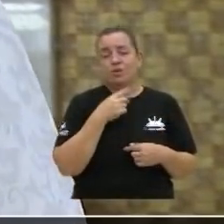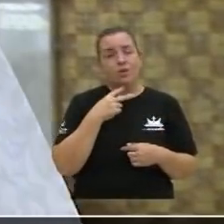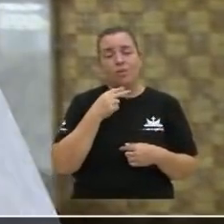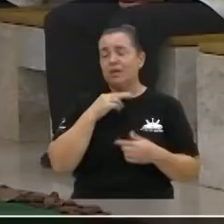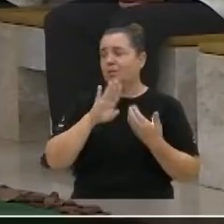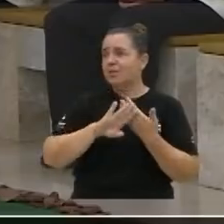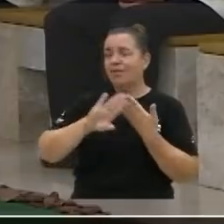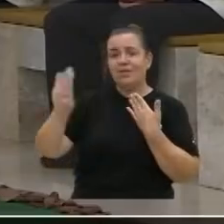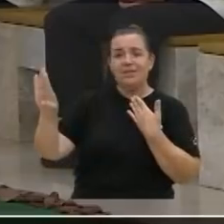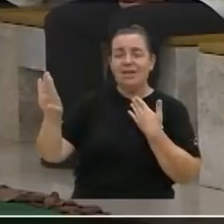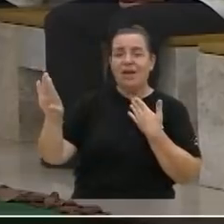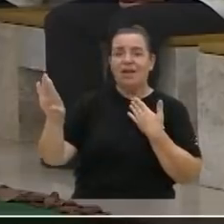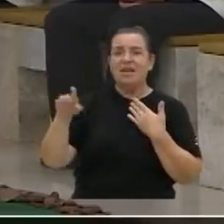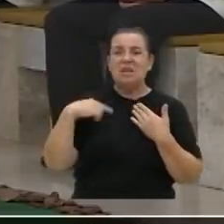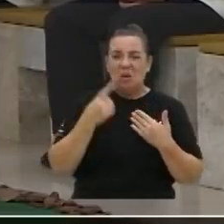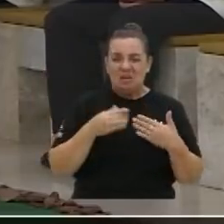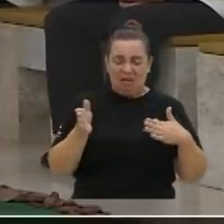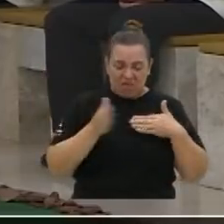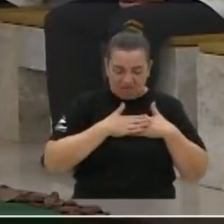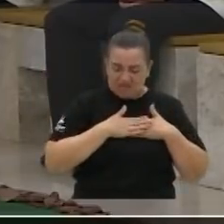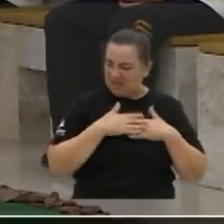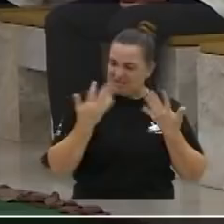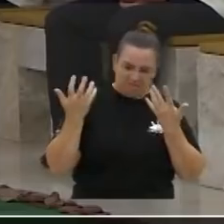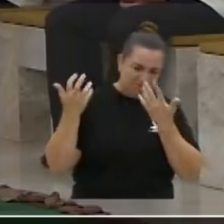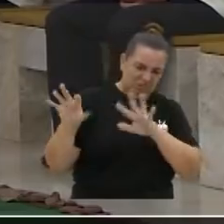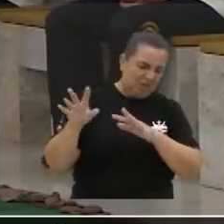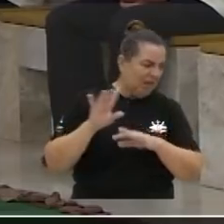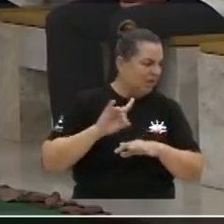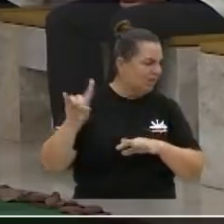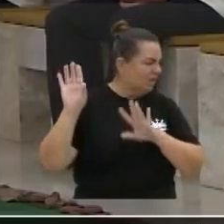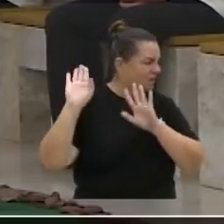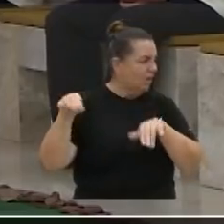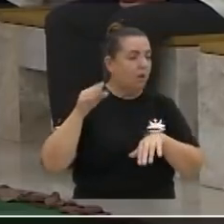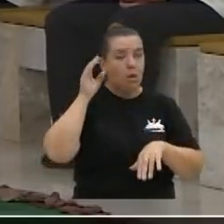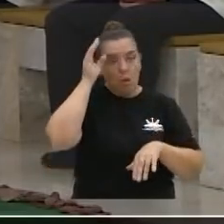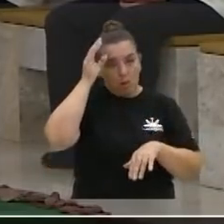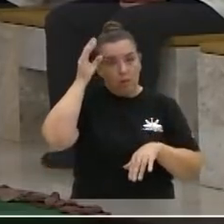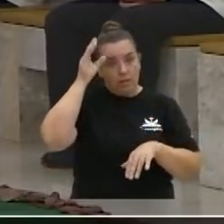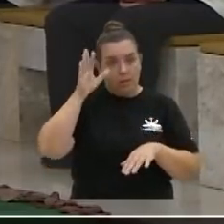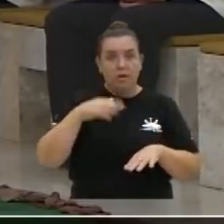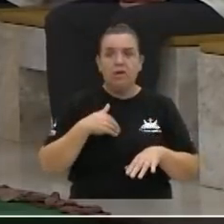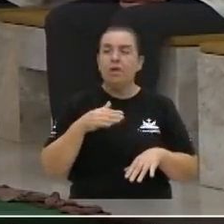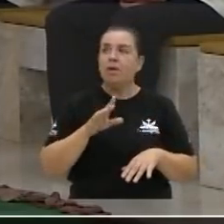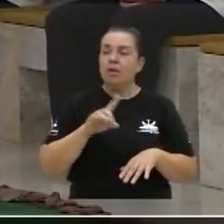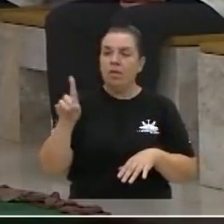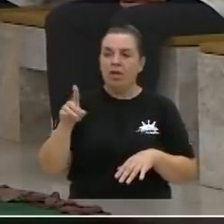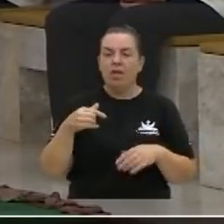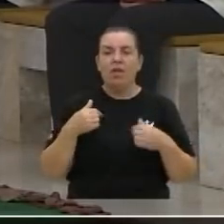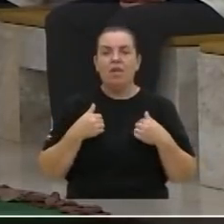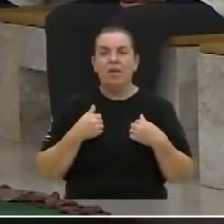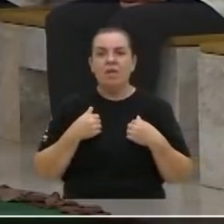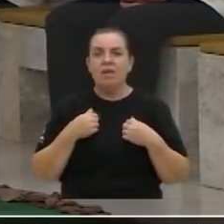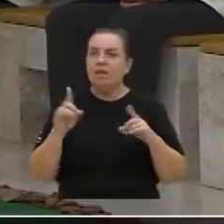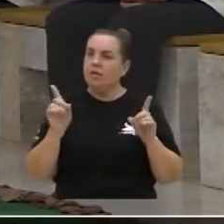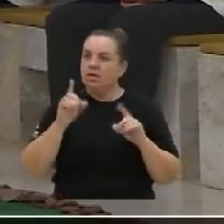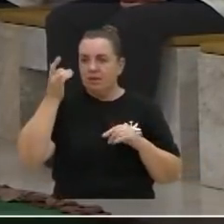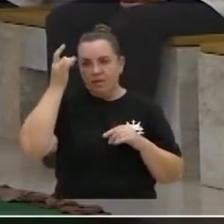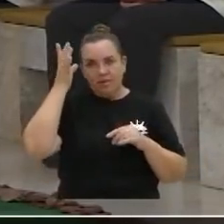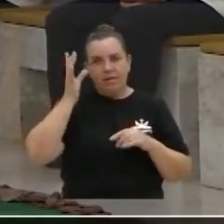a pessoa que se fecha totalmente consciente, o que não é